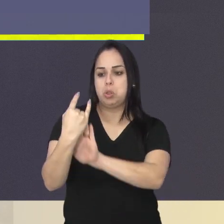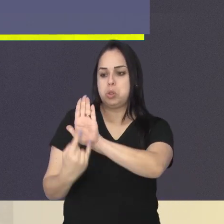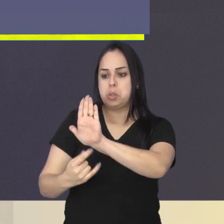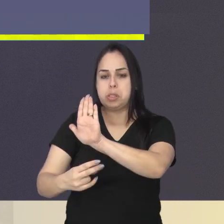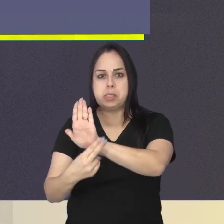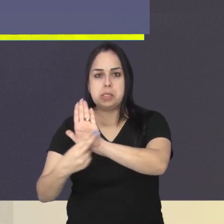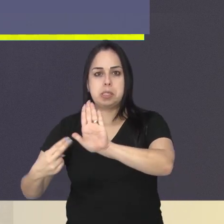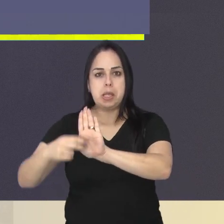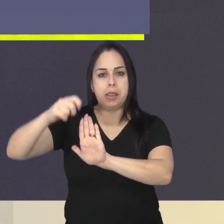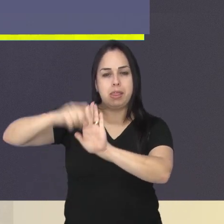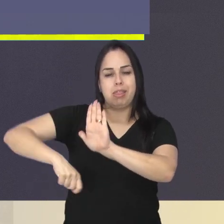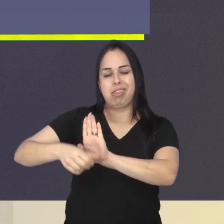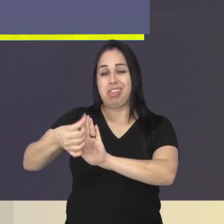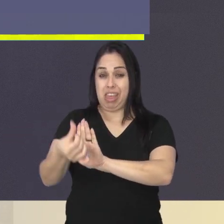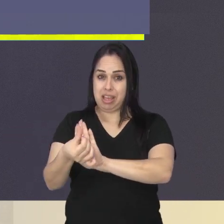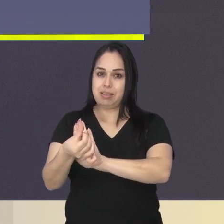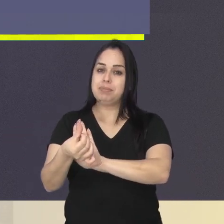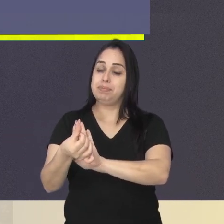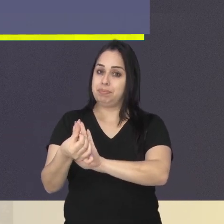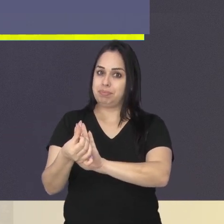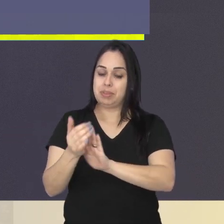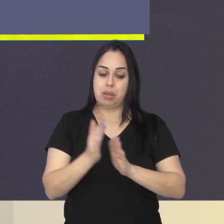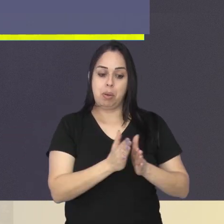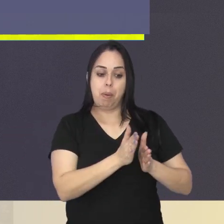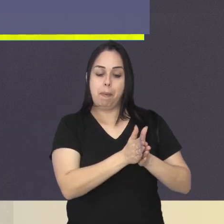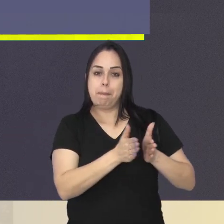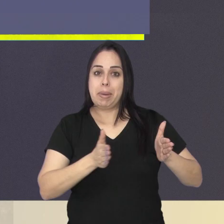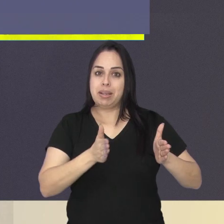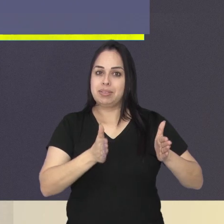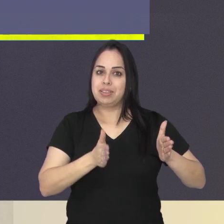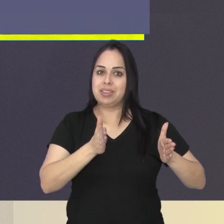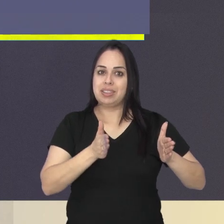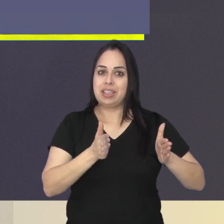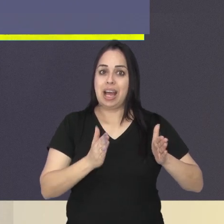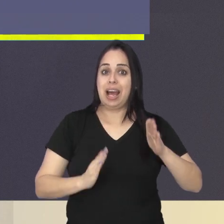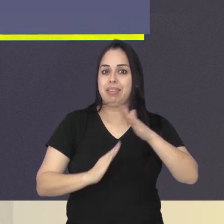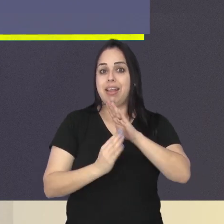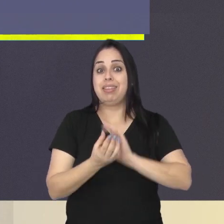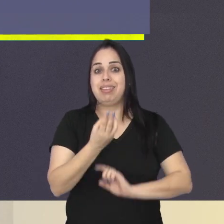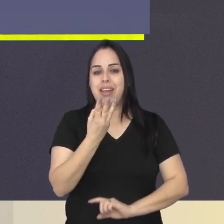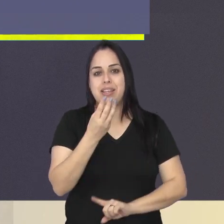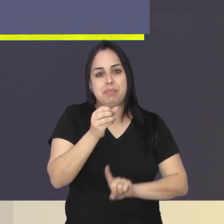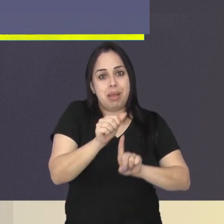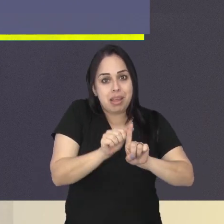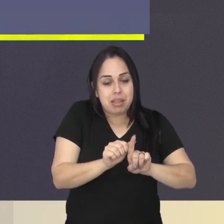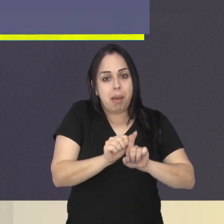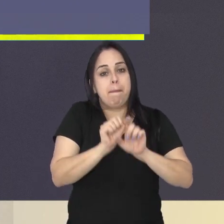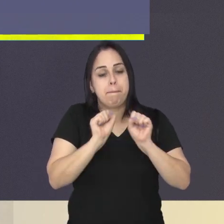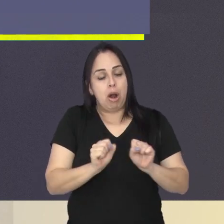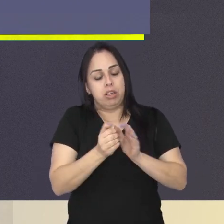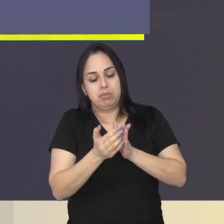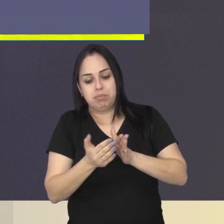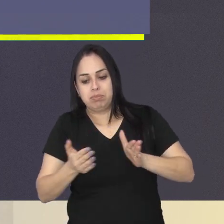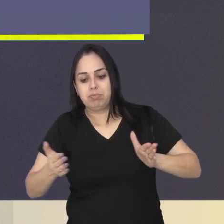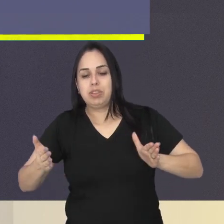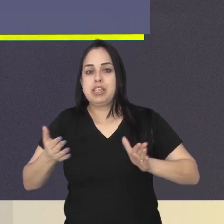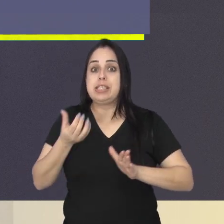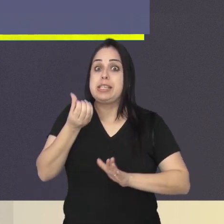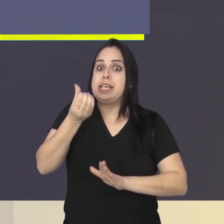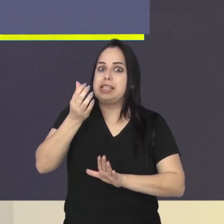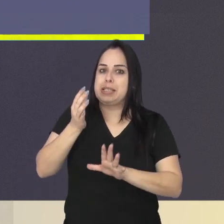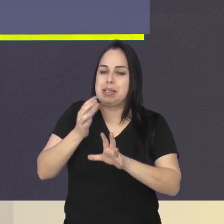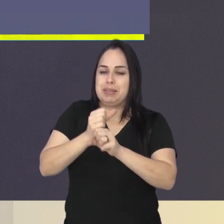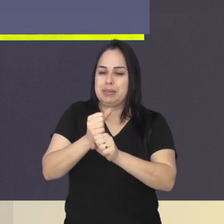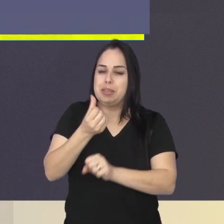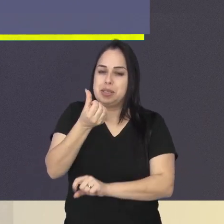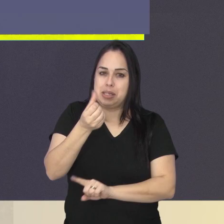escrito com pelo menos 6 assinaturas. O prazo da CEI é de no máximo 3 meses, podendo ser prorrogável por mais